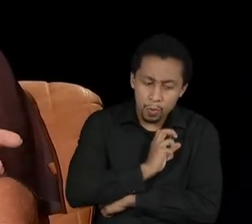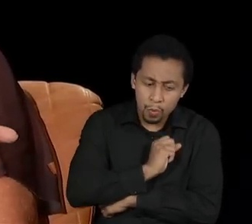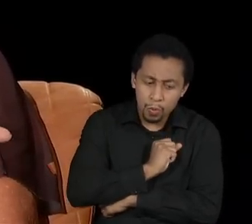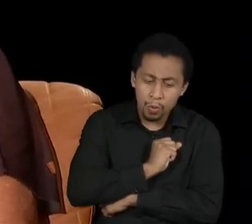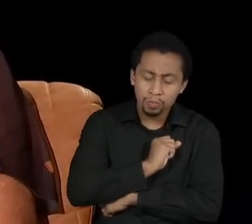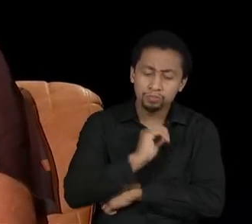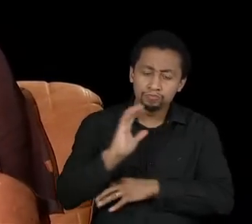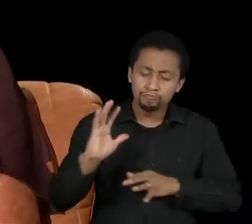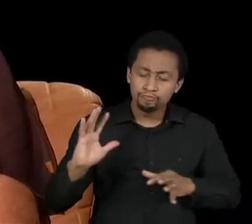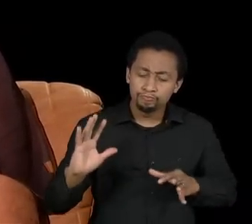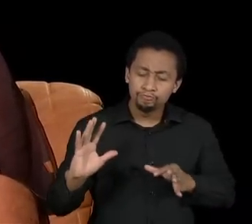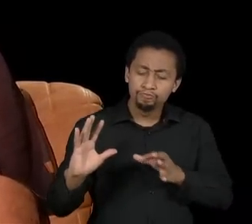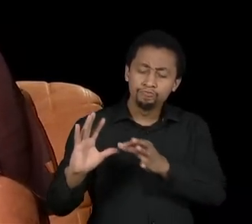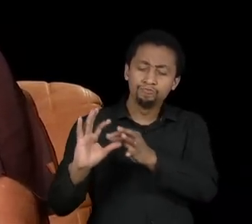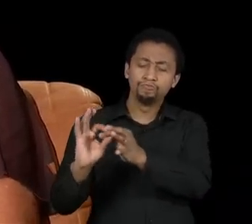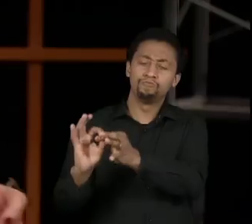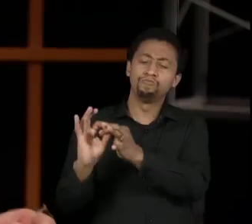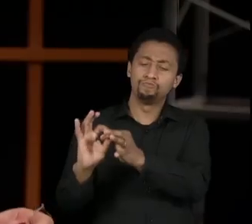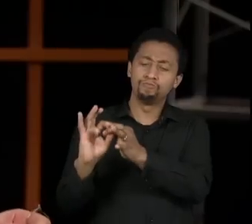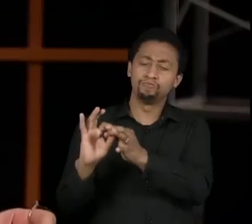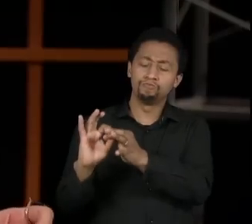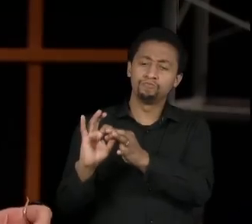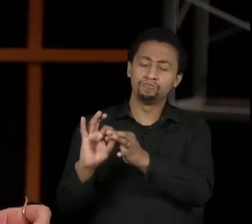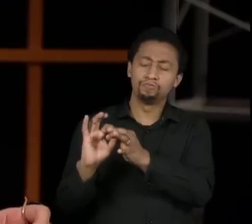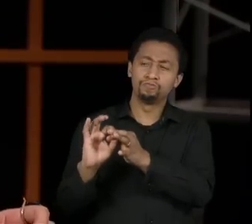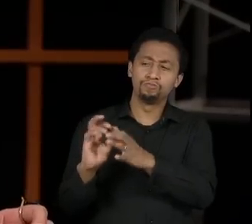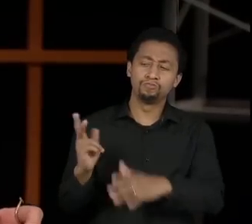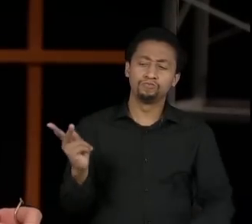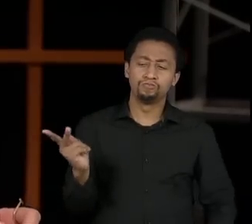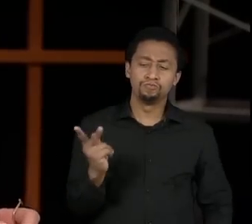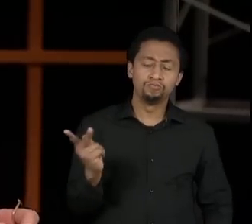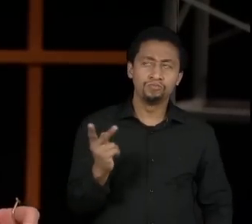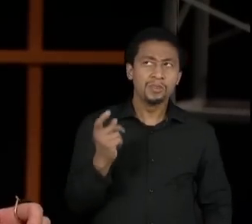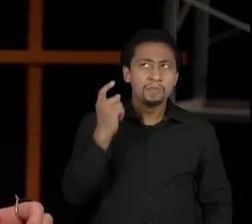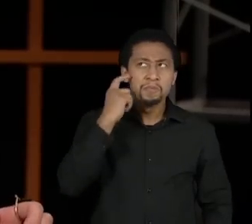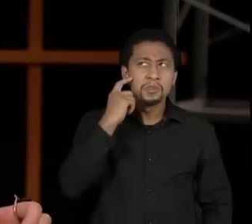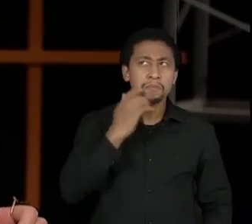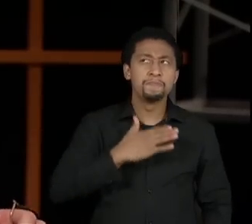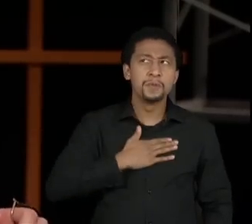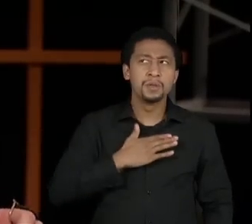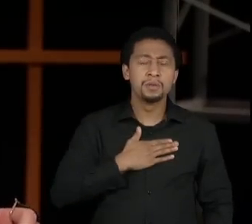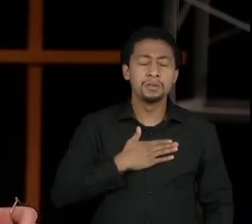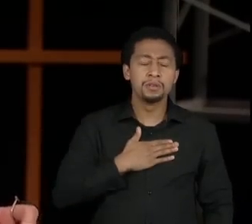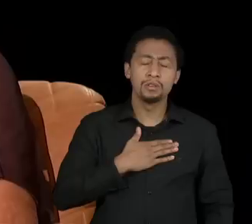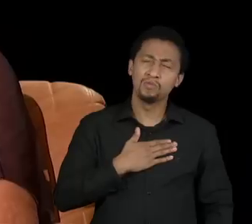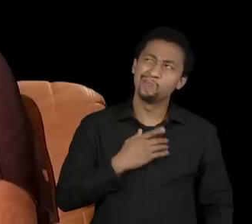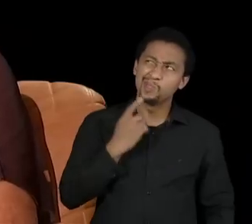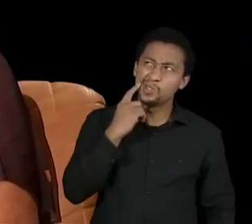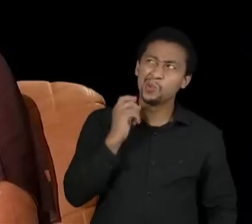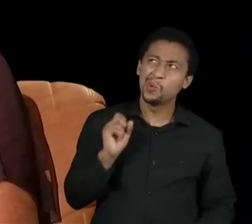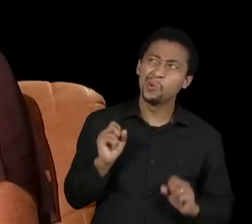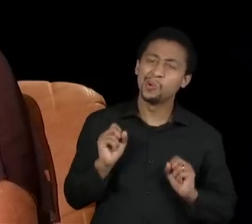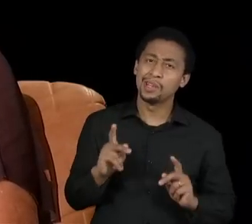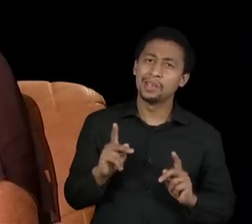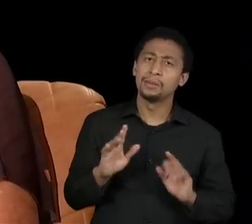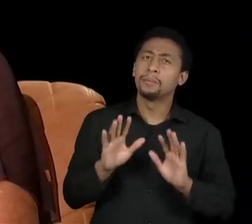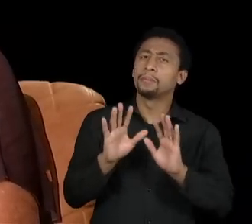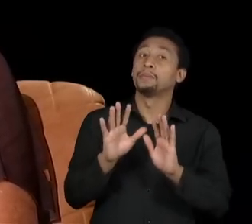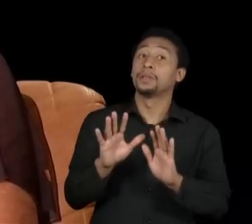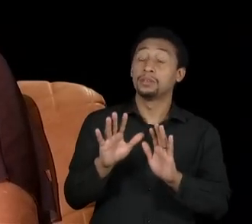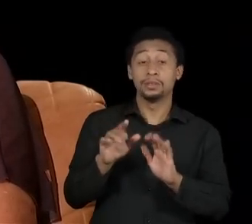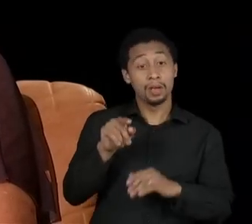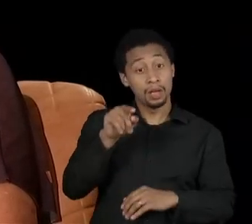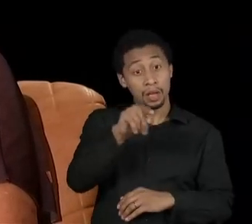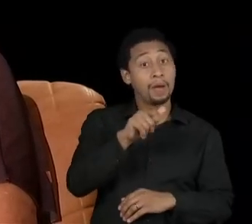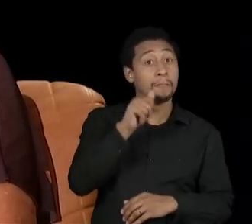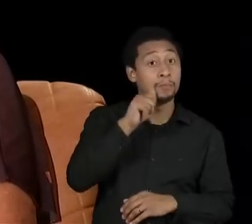nudez. Isso era uma ideia minha. Eu dizia, Zé, tá bom, mas eu acho que quando ela declara